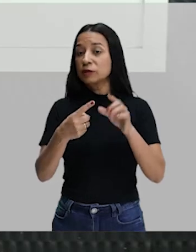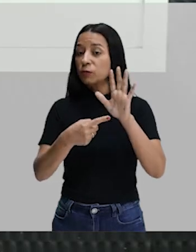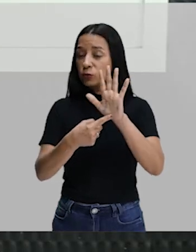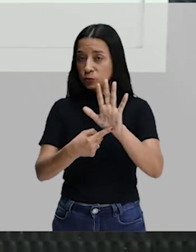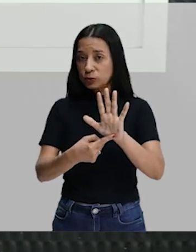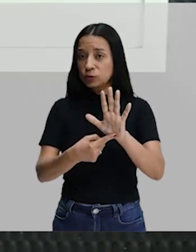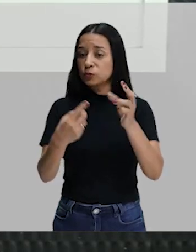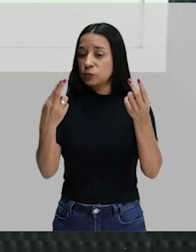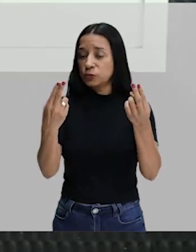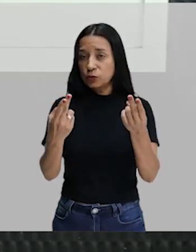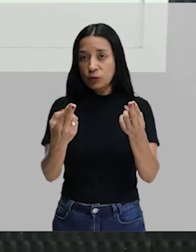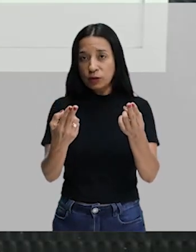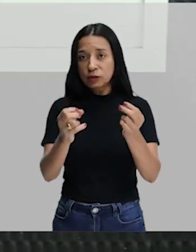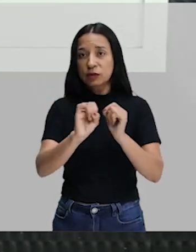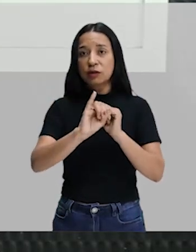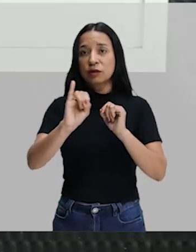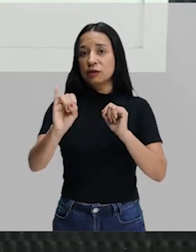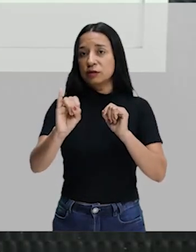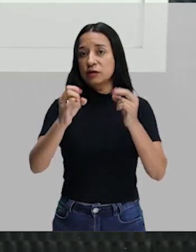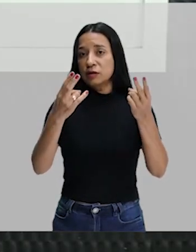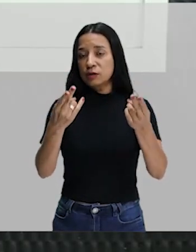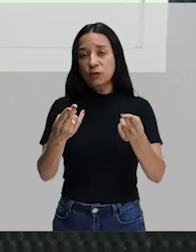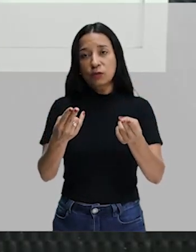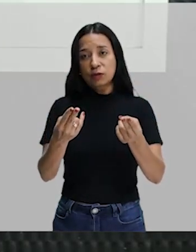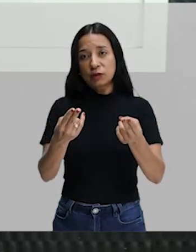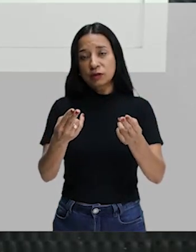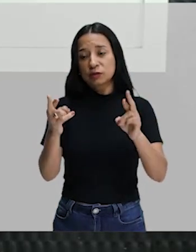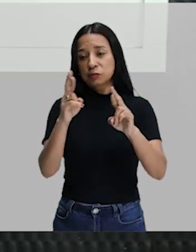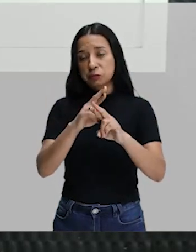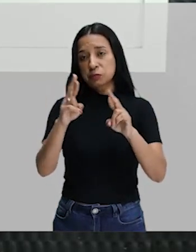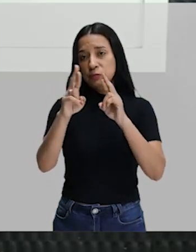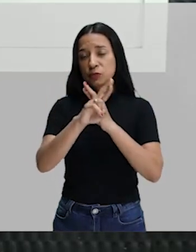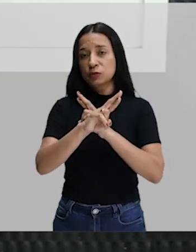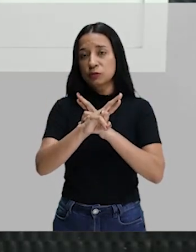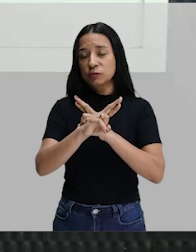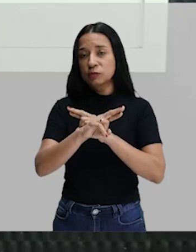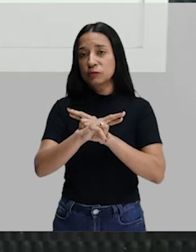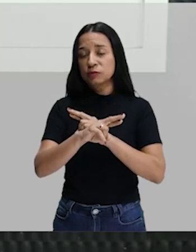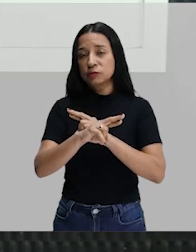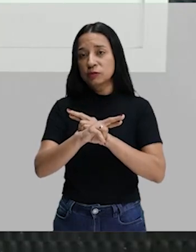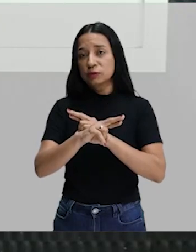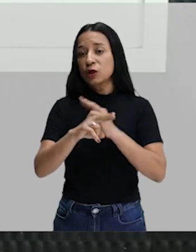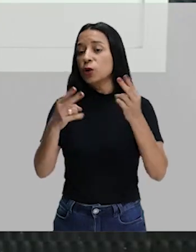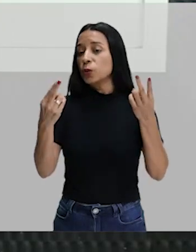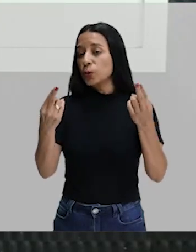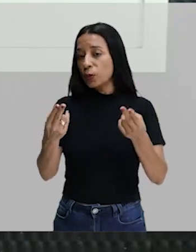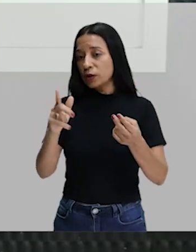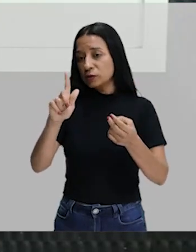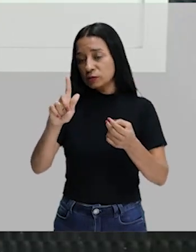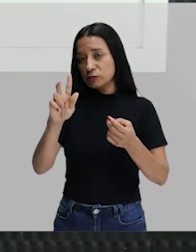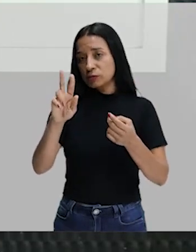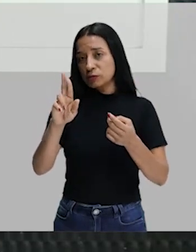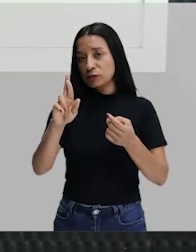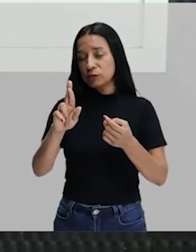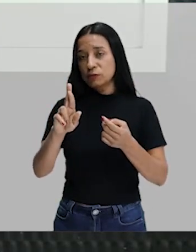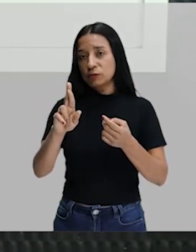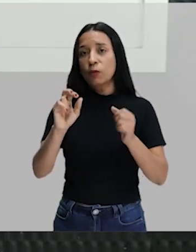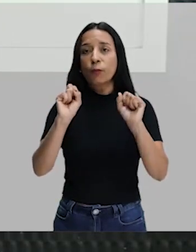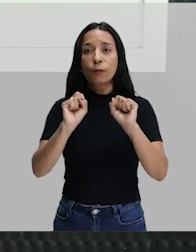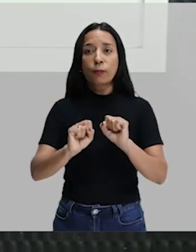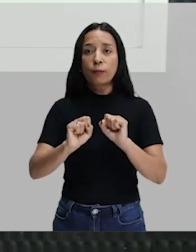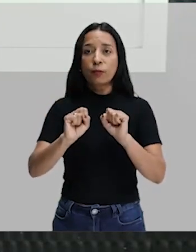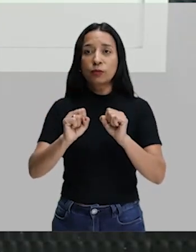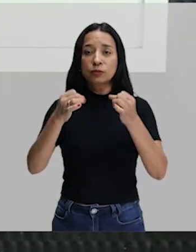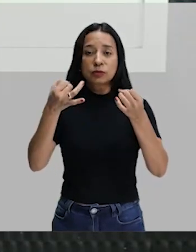idênticos. Se eles são idênticos, consequentemente, os coeficientes de mesmo grau são iguais. Tá? Então, eu posso dizer